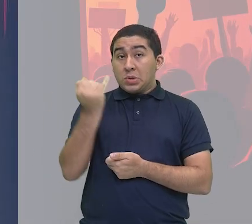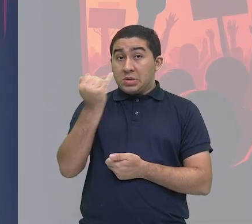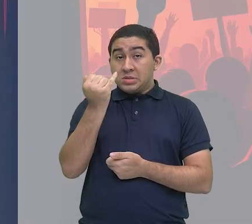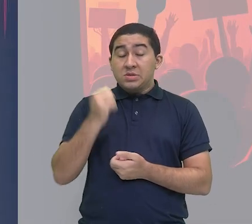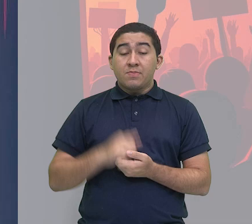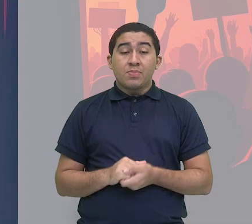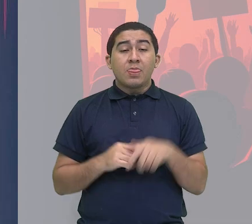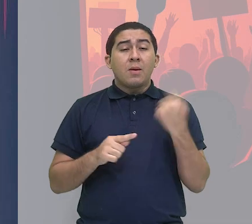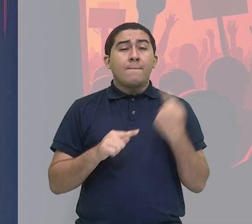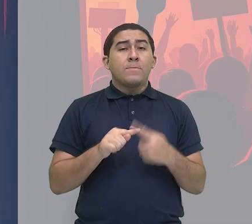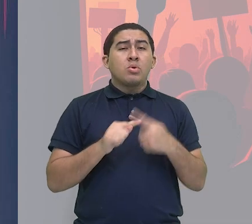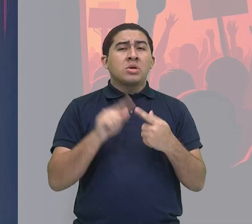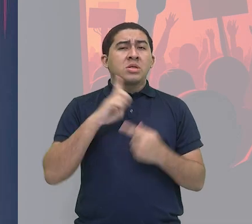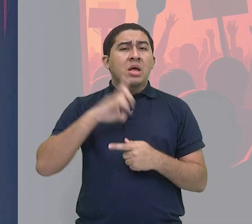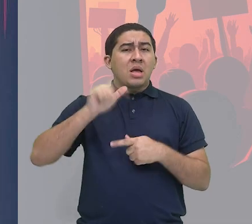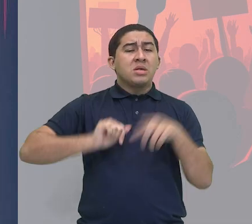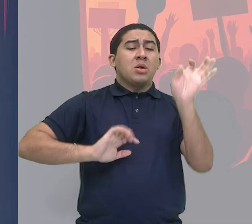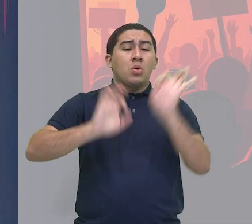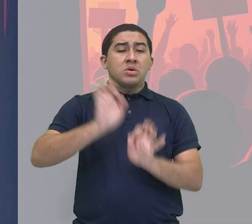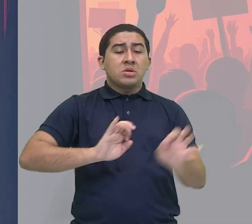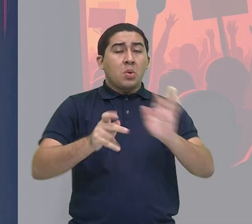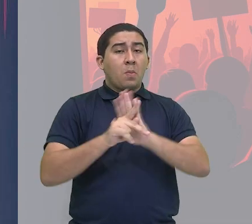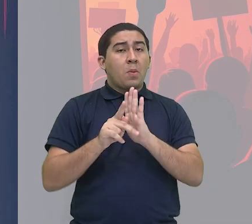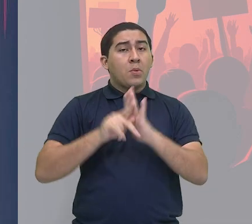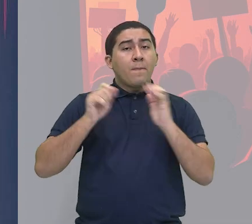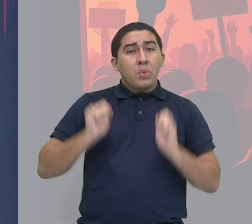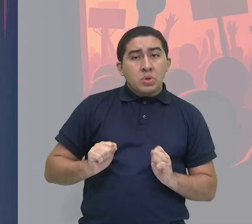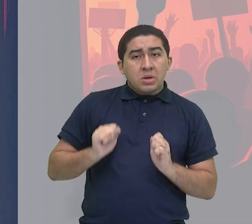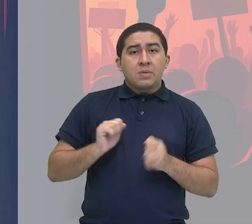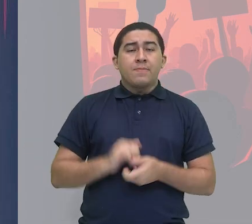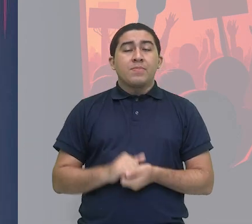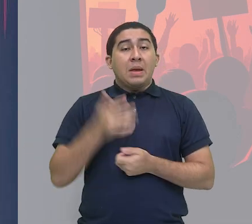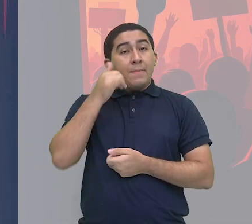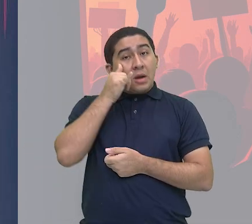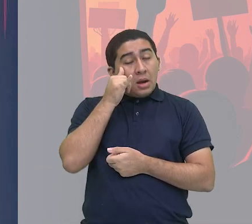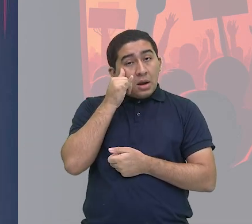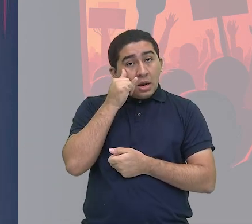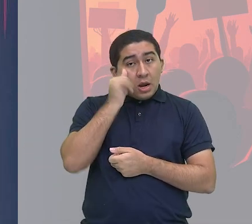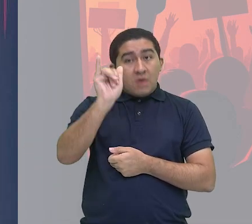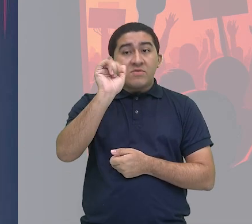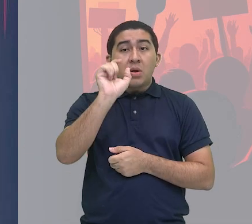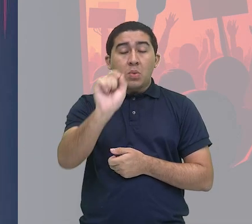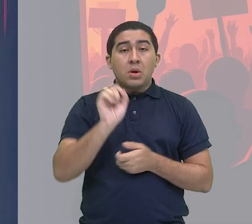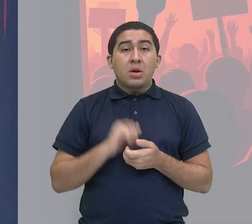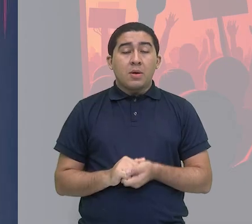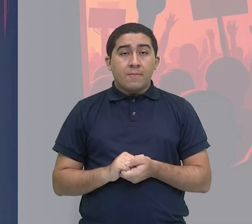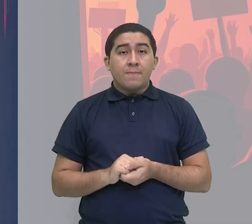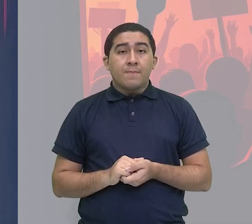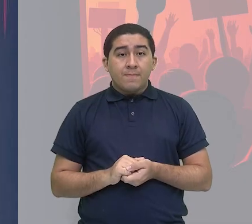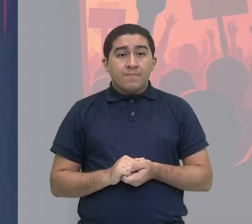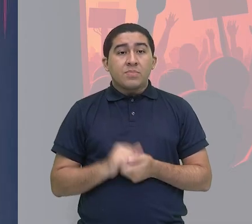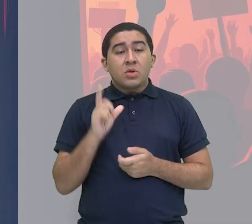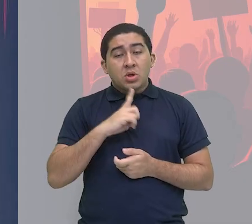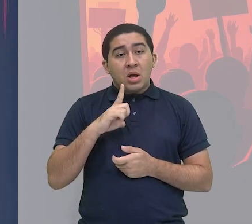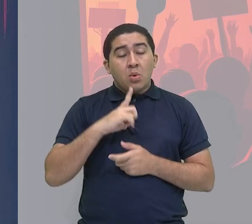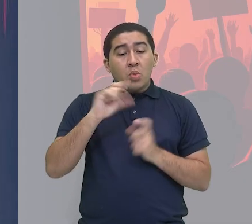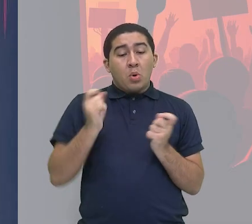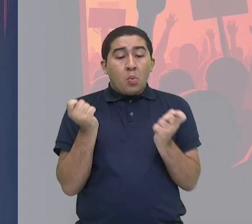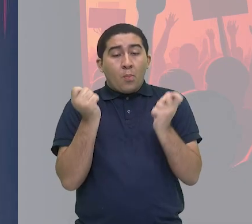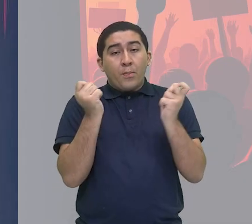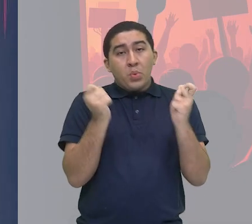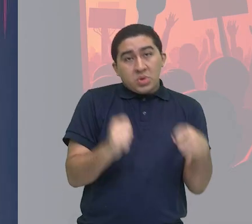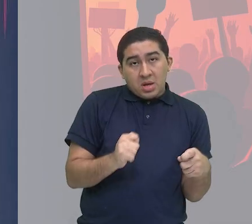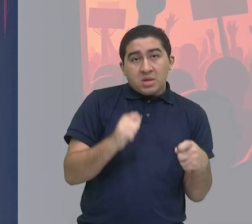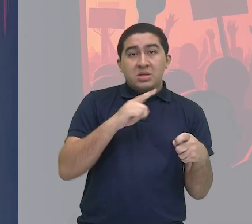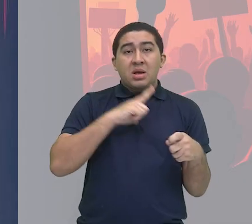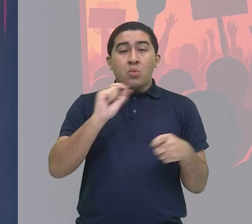Tá? Por que existe essa divisão dos poderes? Para evitar que o poder se concentre nas mãos